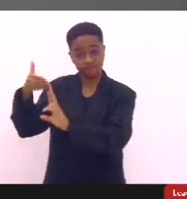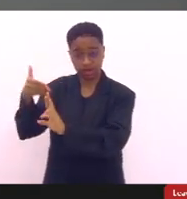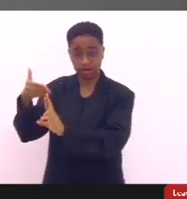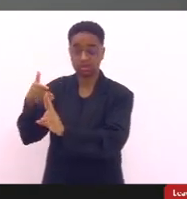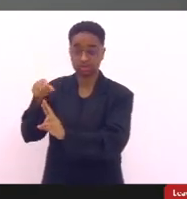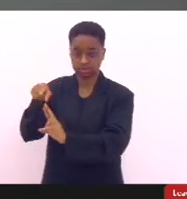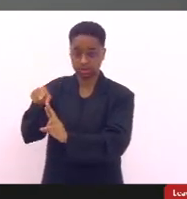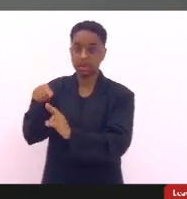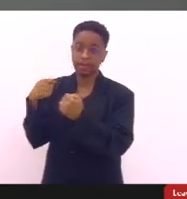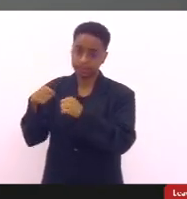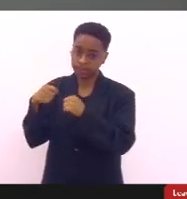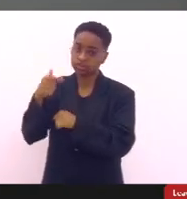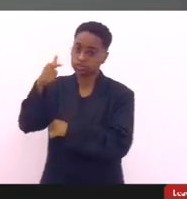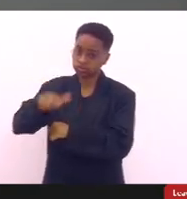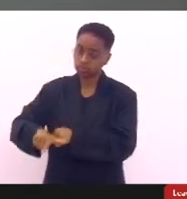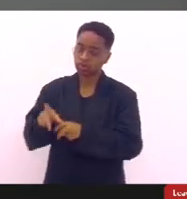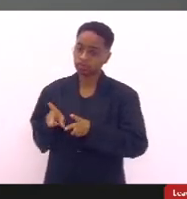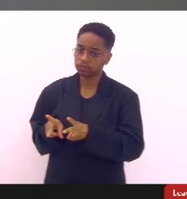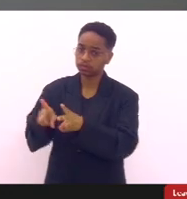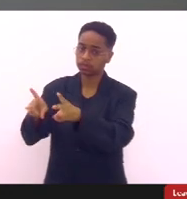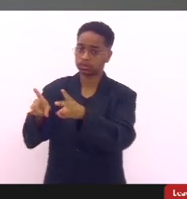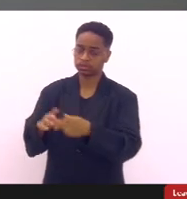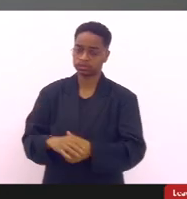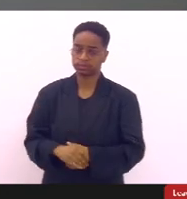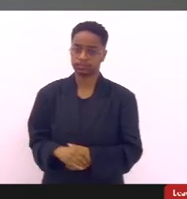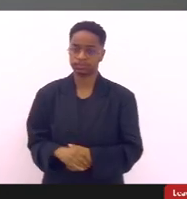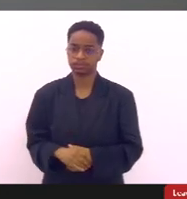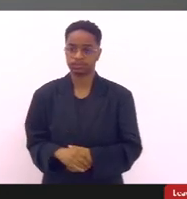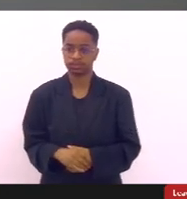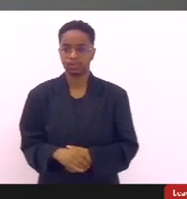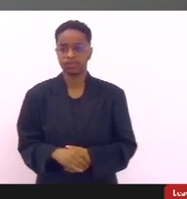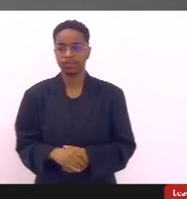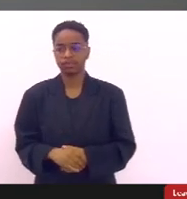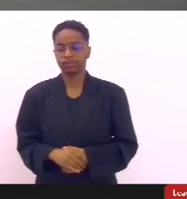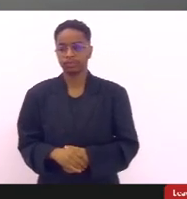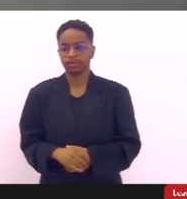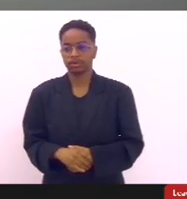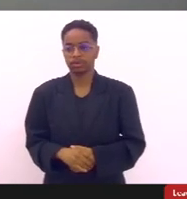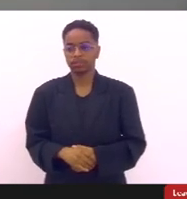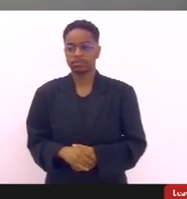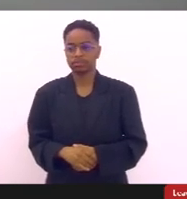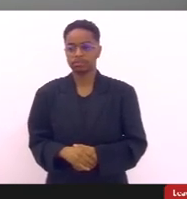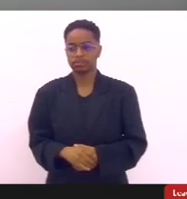ele precisa ser restabelecido. Então,